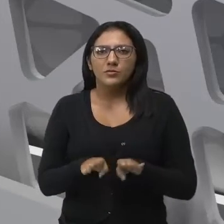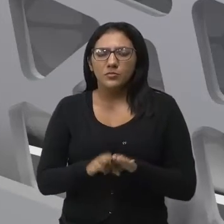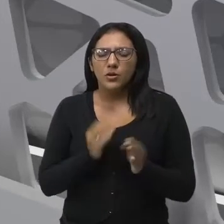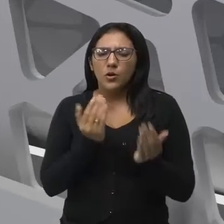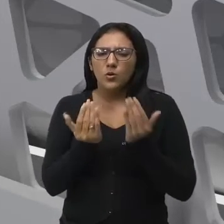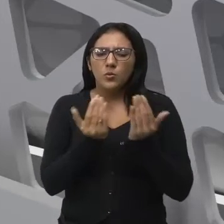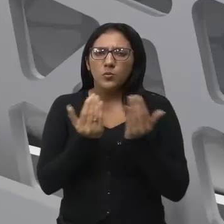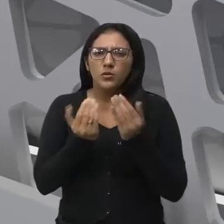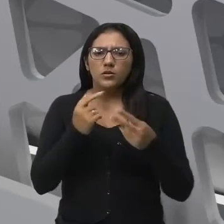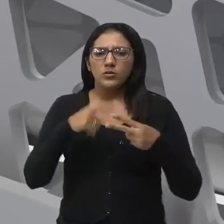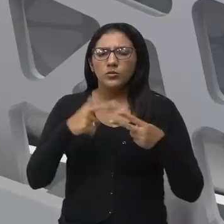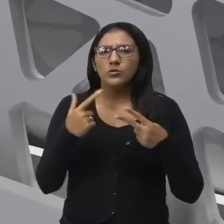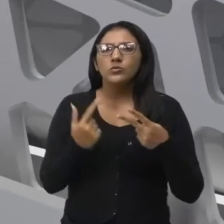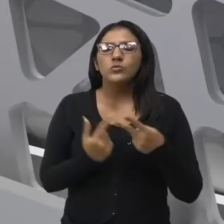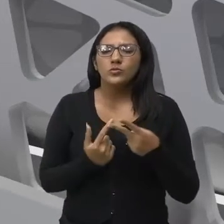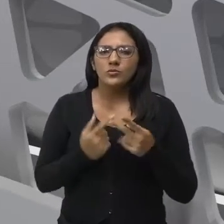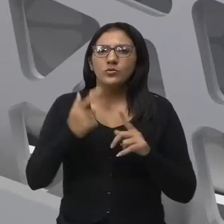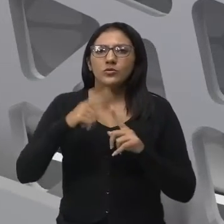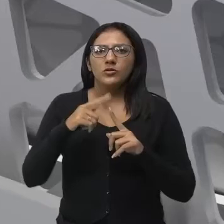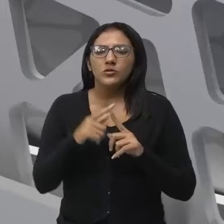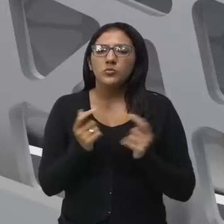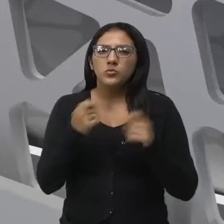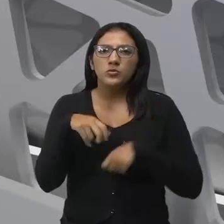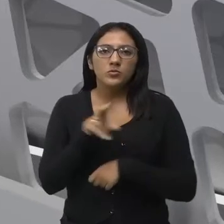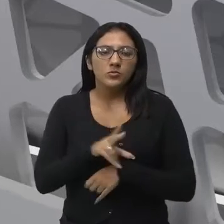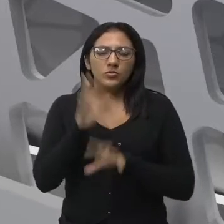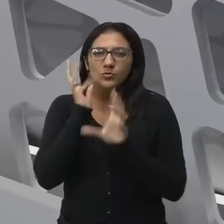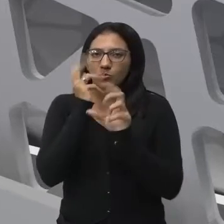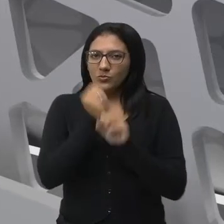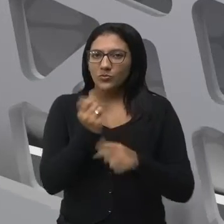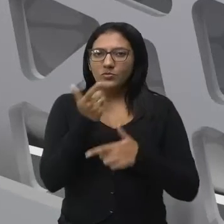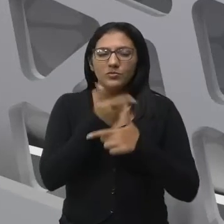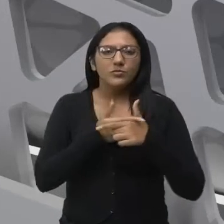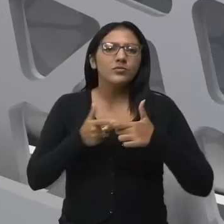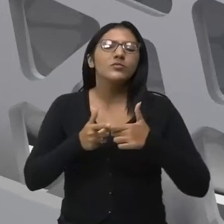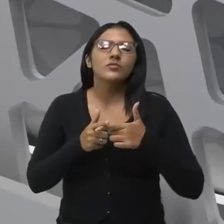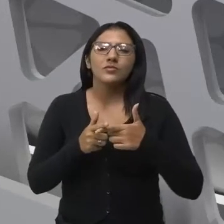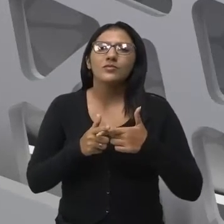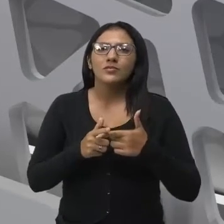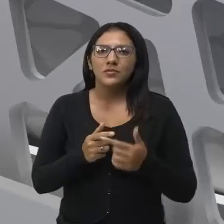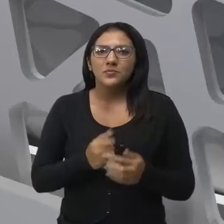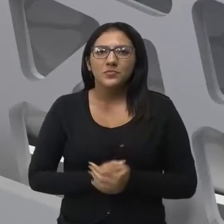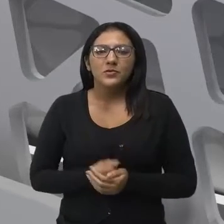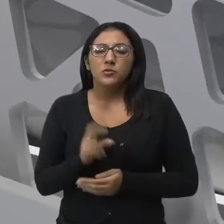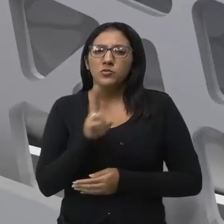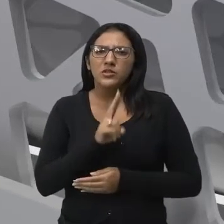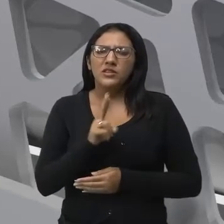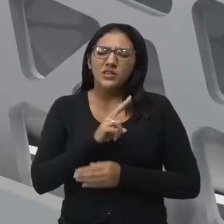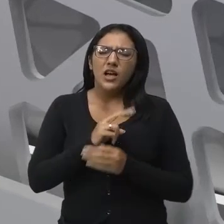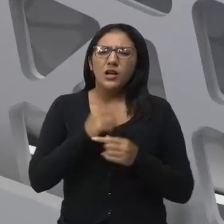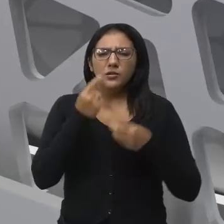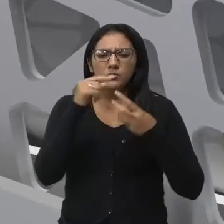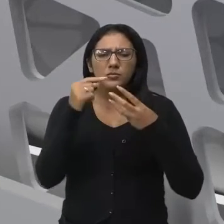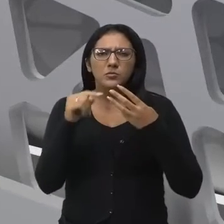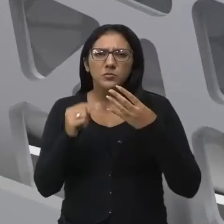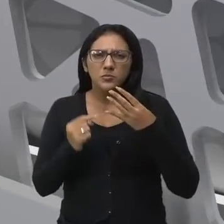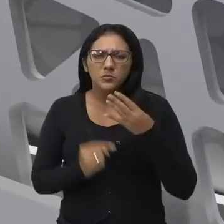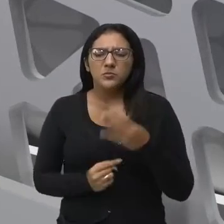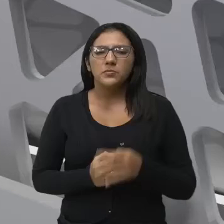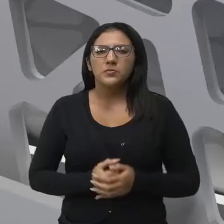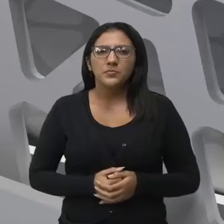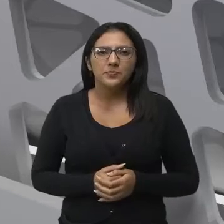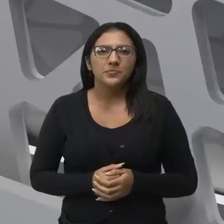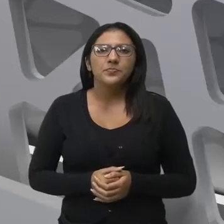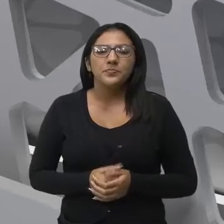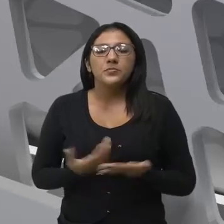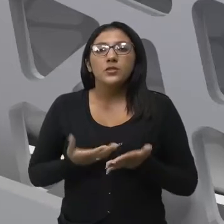né? A proporção entre as razões, para a gente poder estabelecer ali a nossa regra de 3 e chegar a um resultado, né?